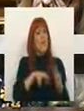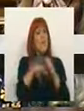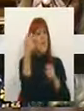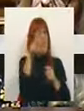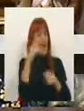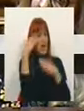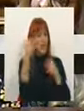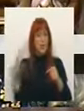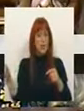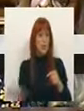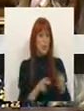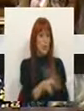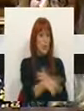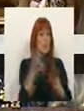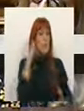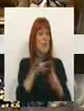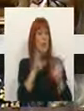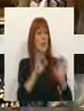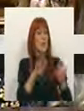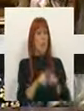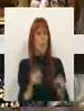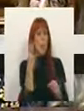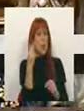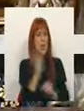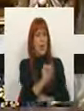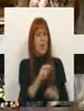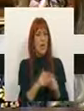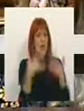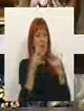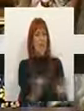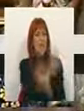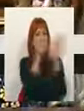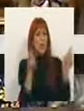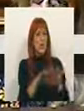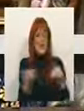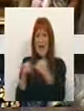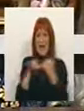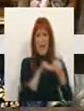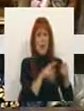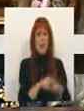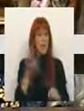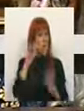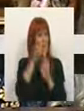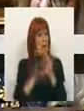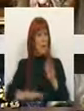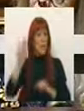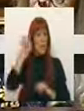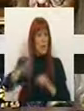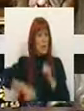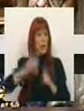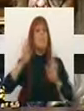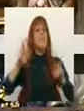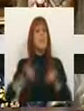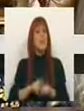de formadores externos com o objetivo de favorecer a unidade, a transparência e a equidade, que são princípios fundamentais que